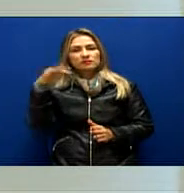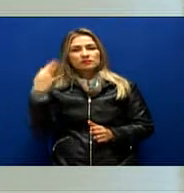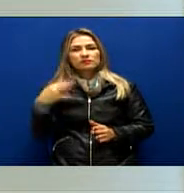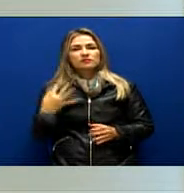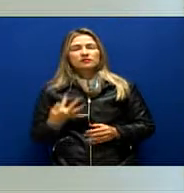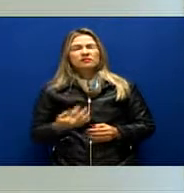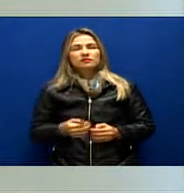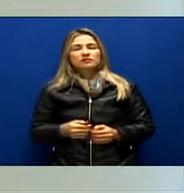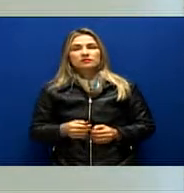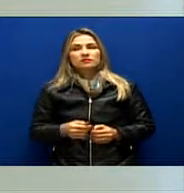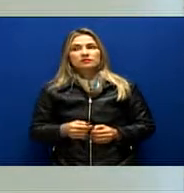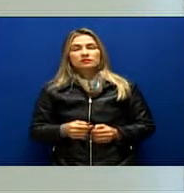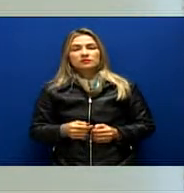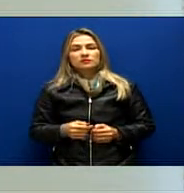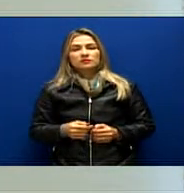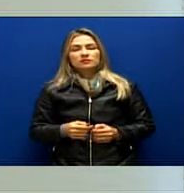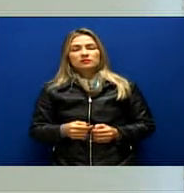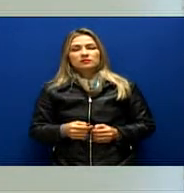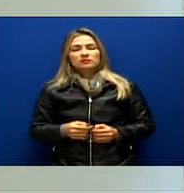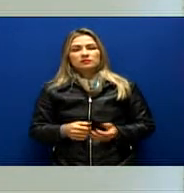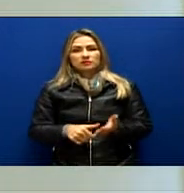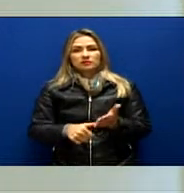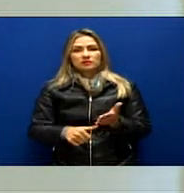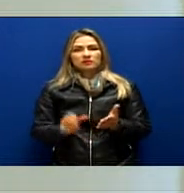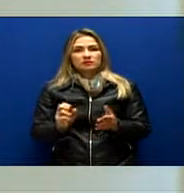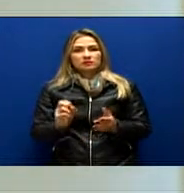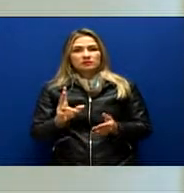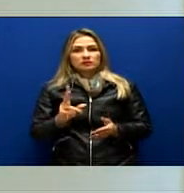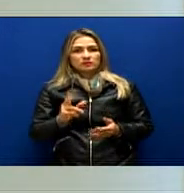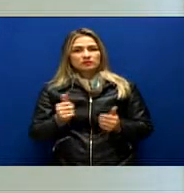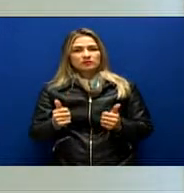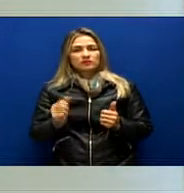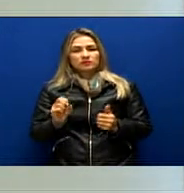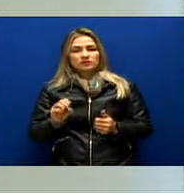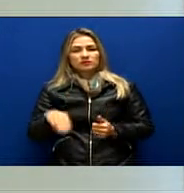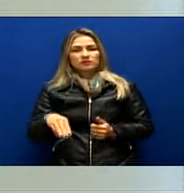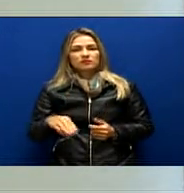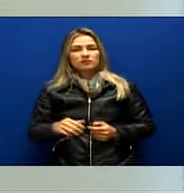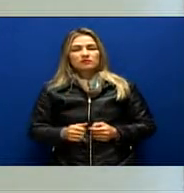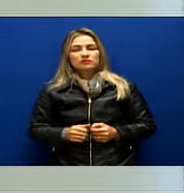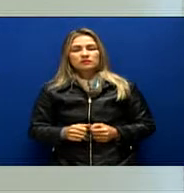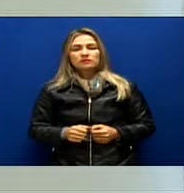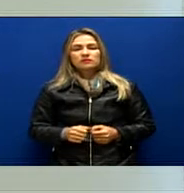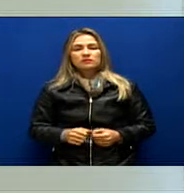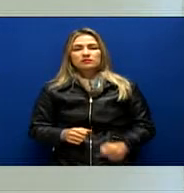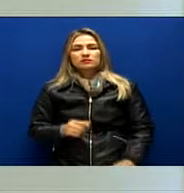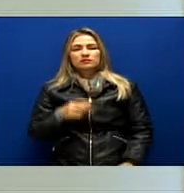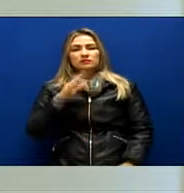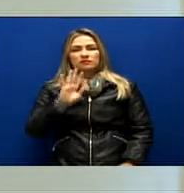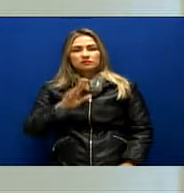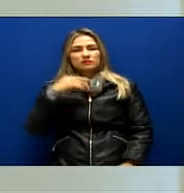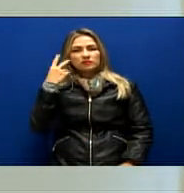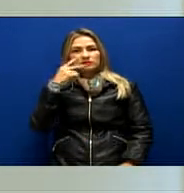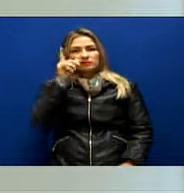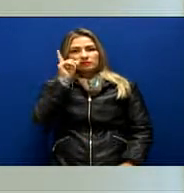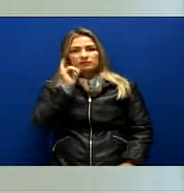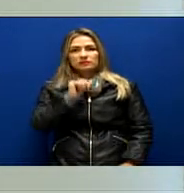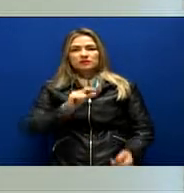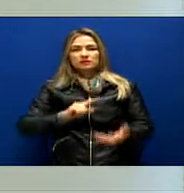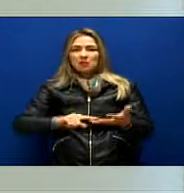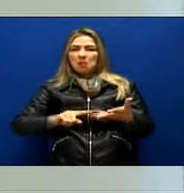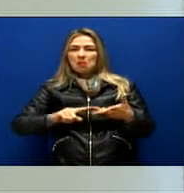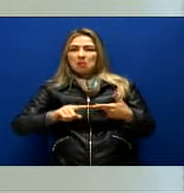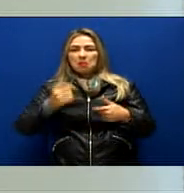Fernanda Garcia, votei favorável. Mas os argumentos que o nobre vereador Luiz Santos traz